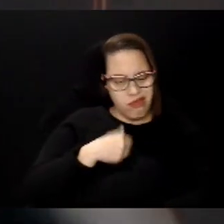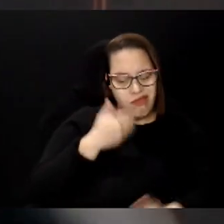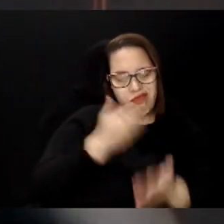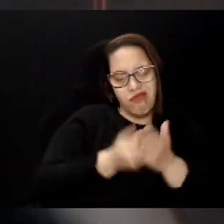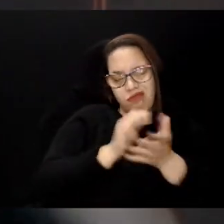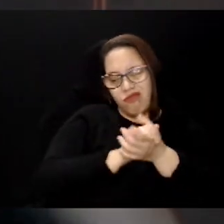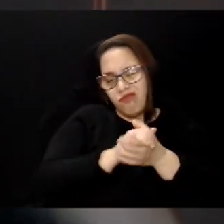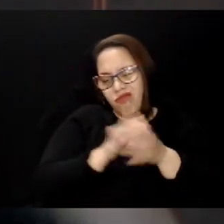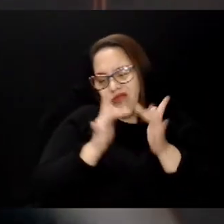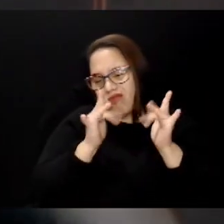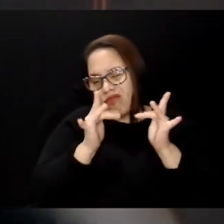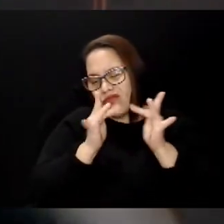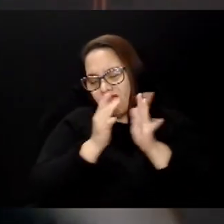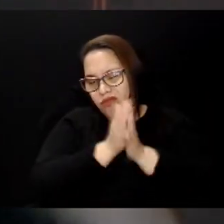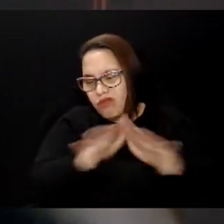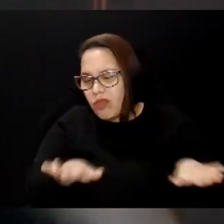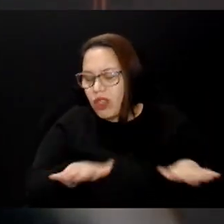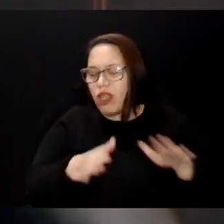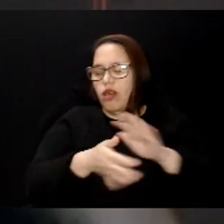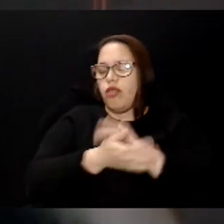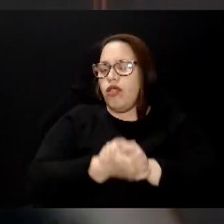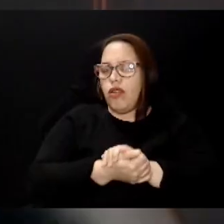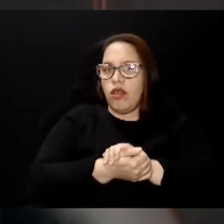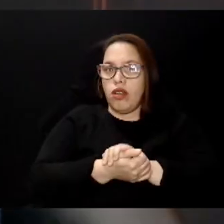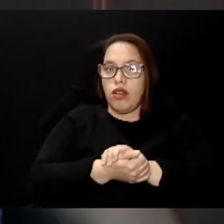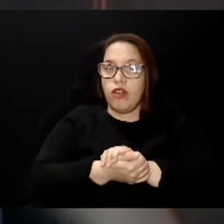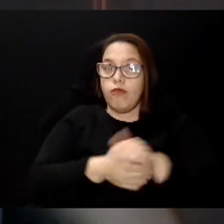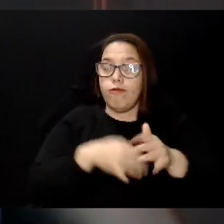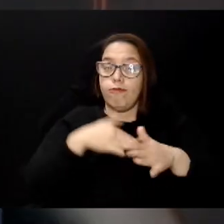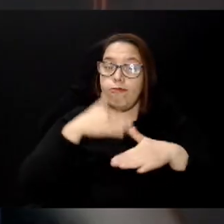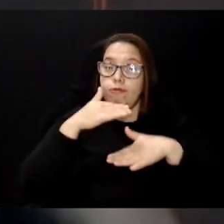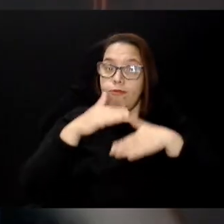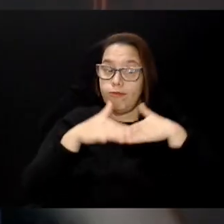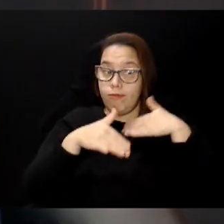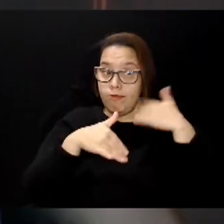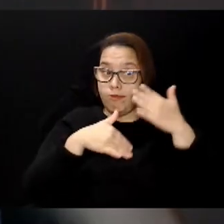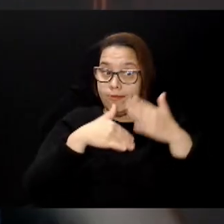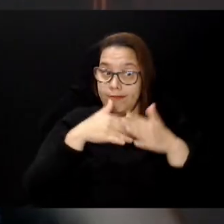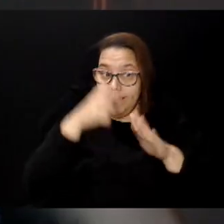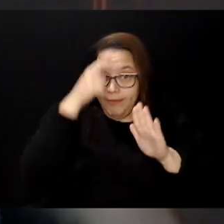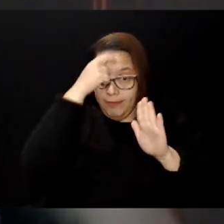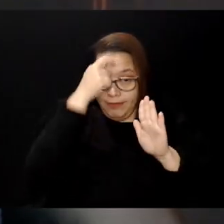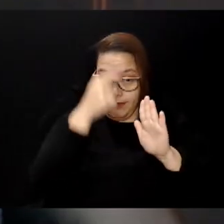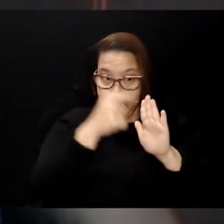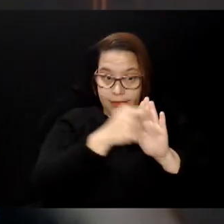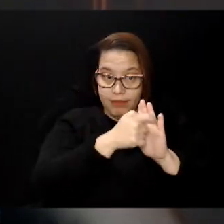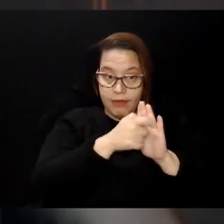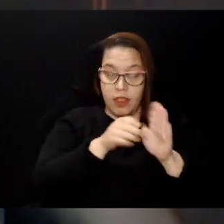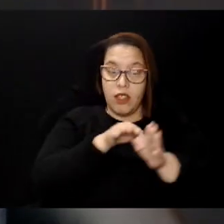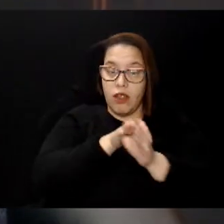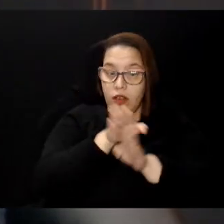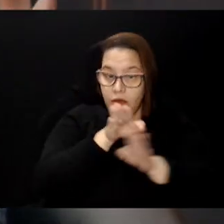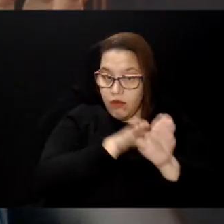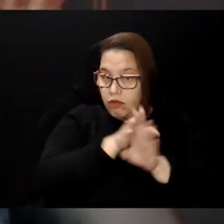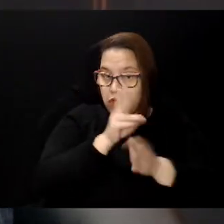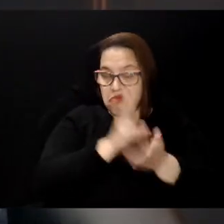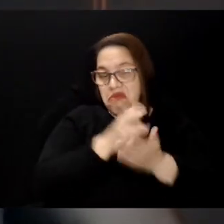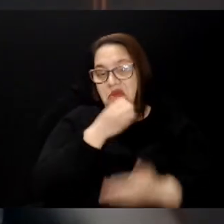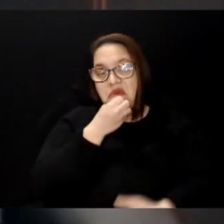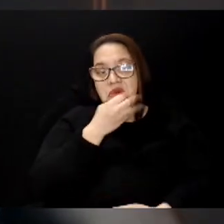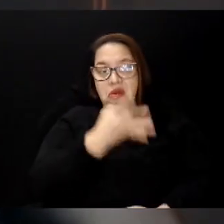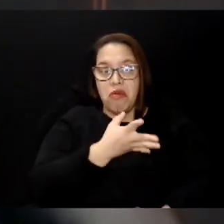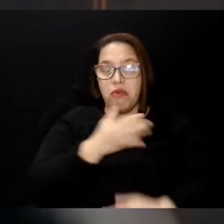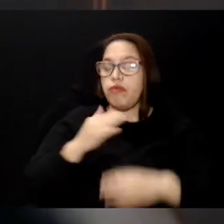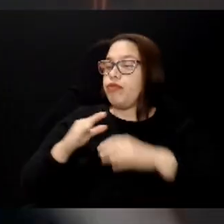eu sou isso. A tendência da IA é sempre te dar um conselho bom, né? Conforto.